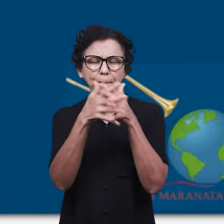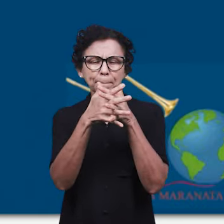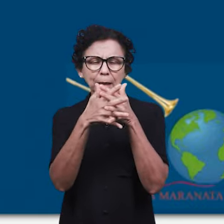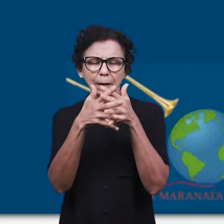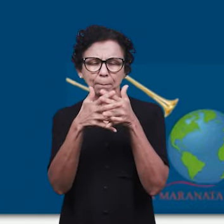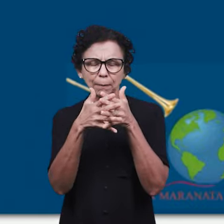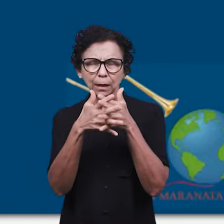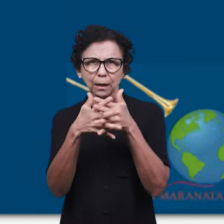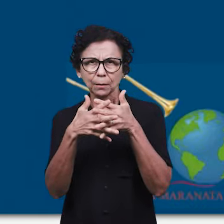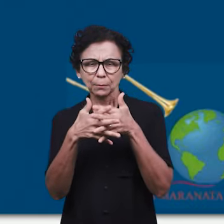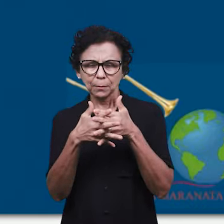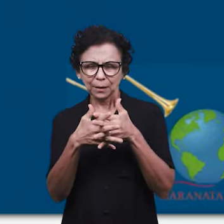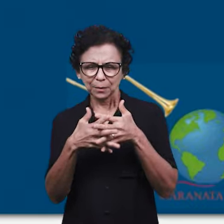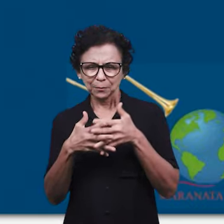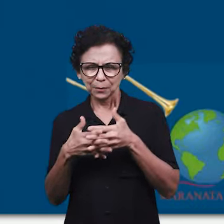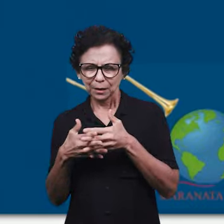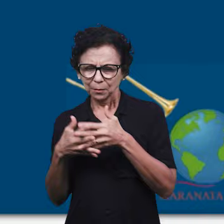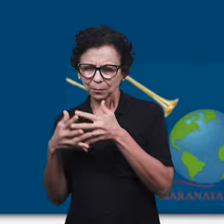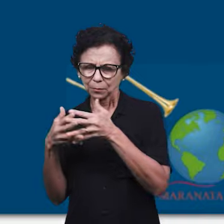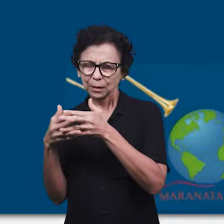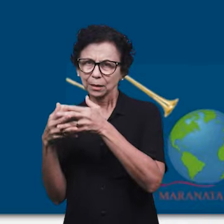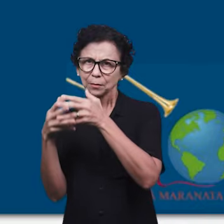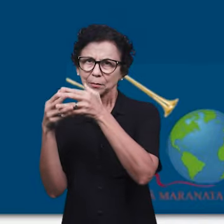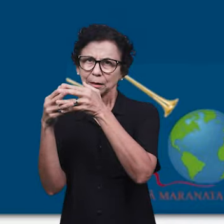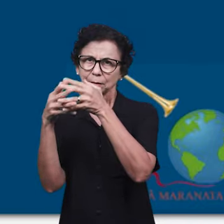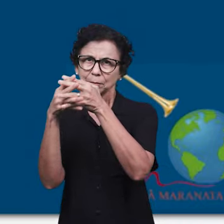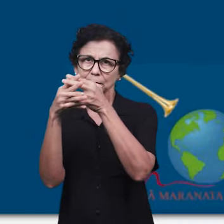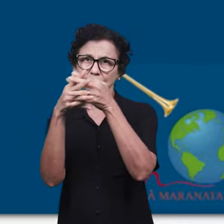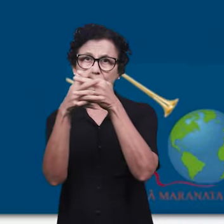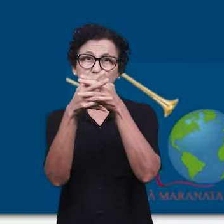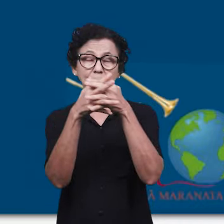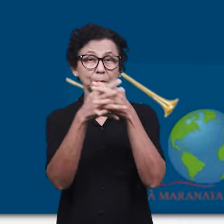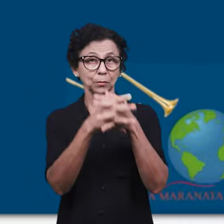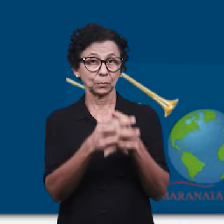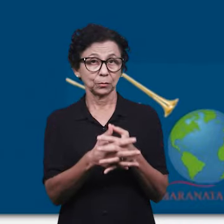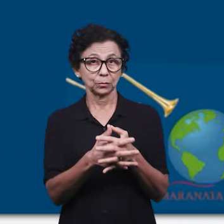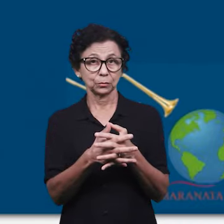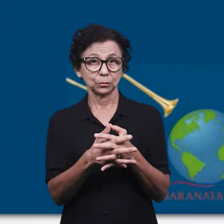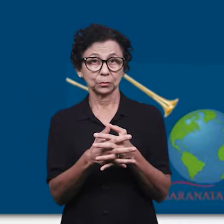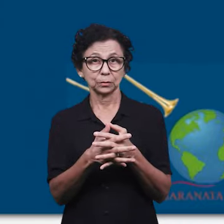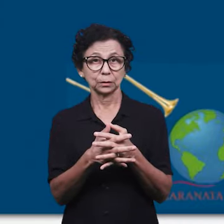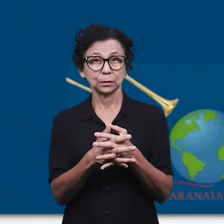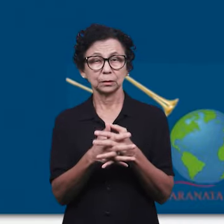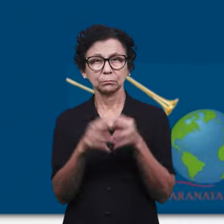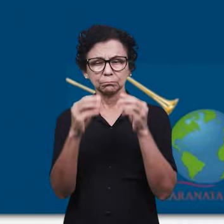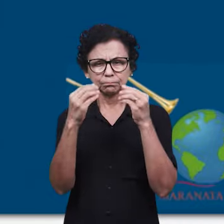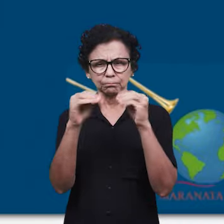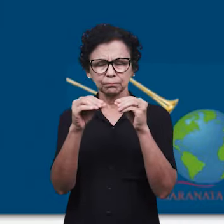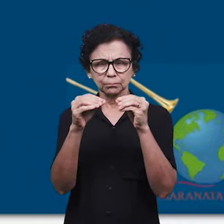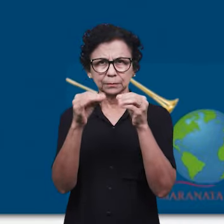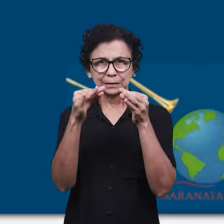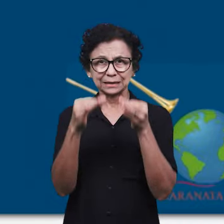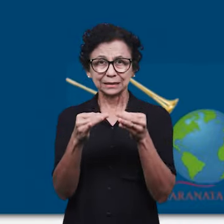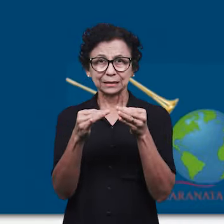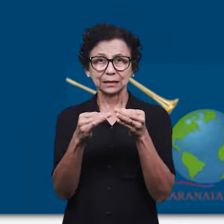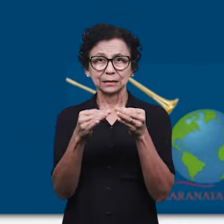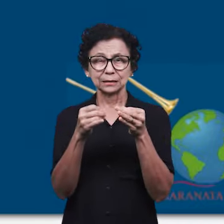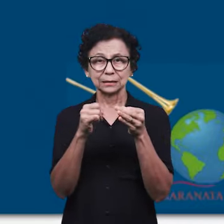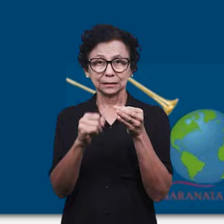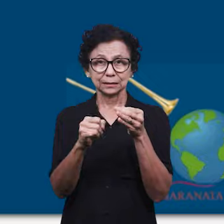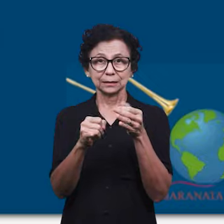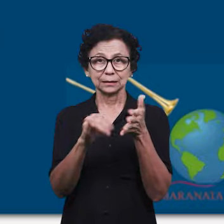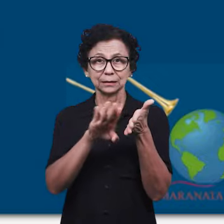perfeitamente porque cada uma delas foi colocada num ponto correto. Agora, se você